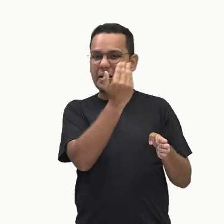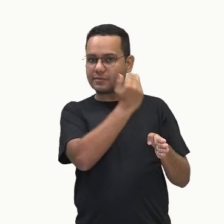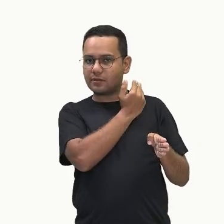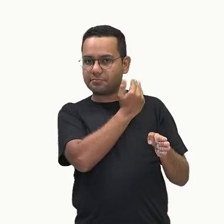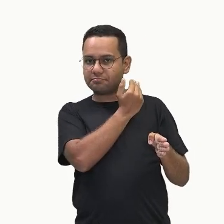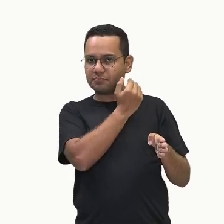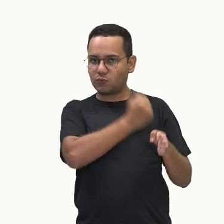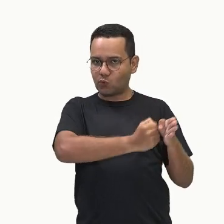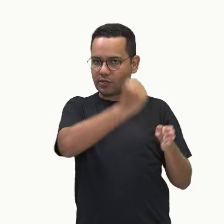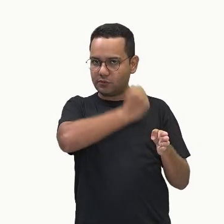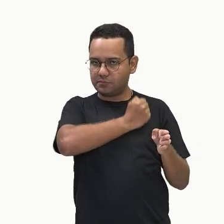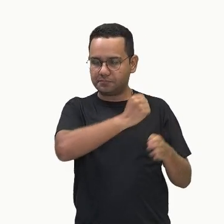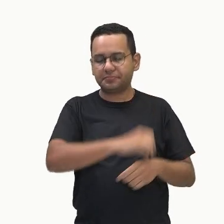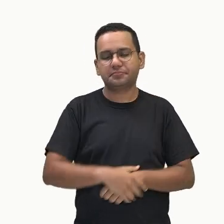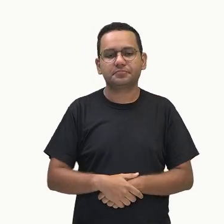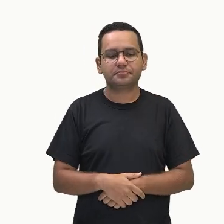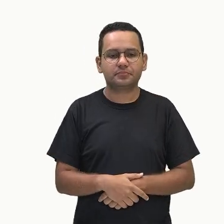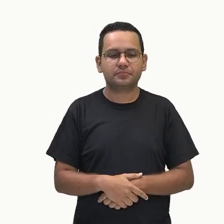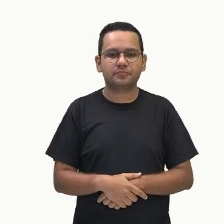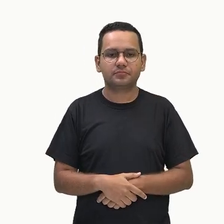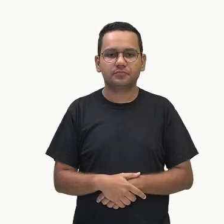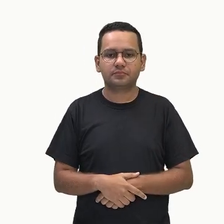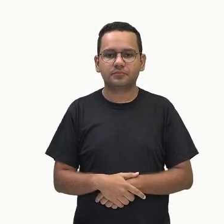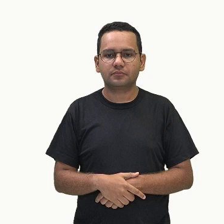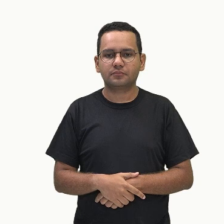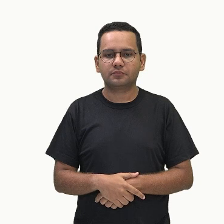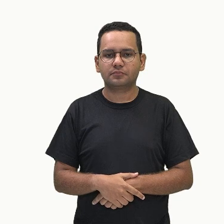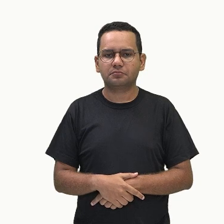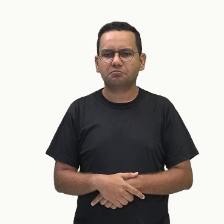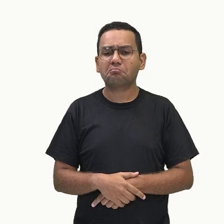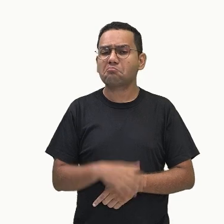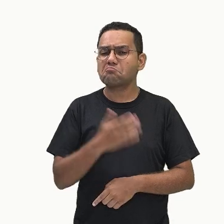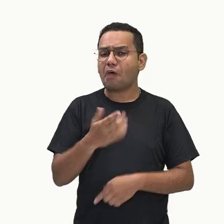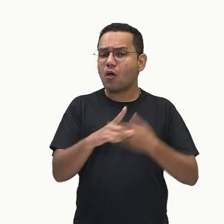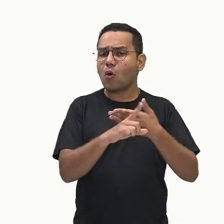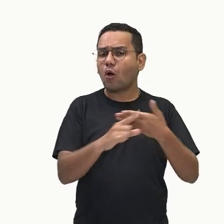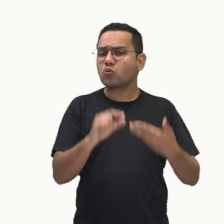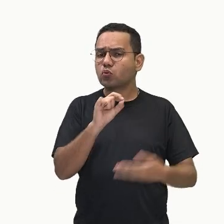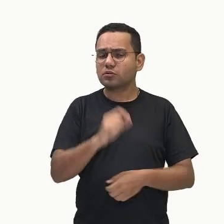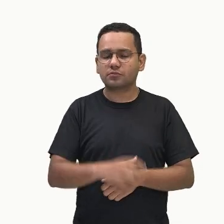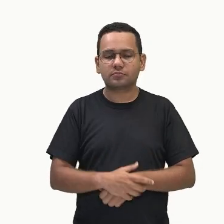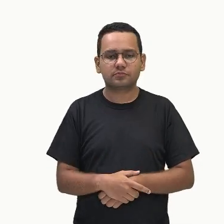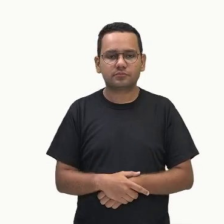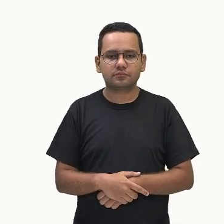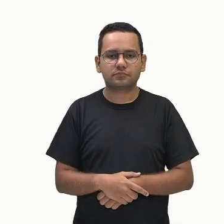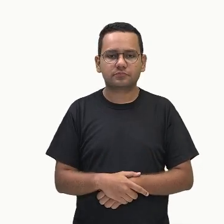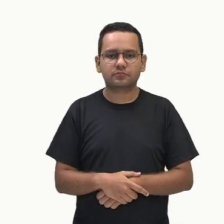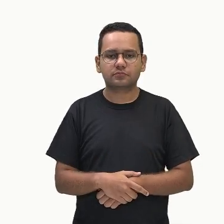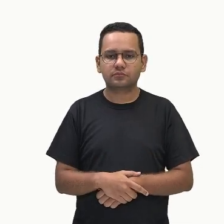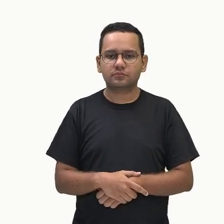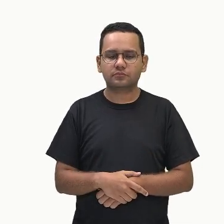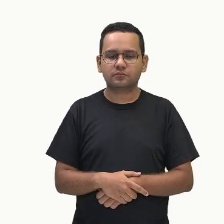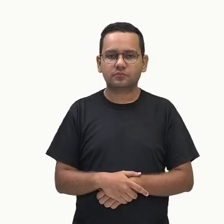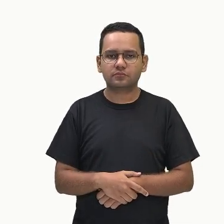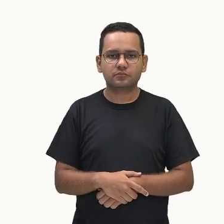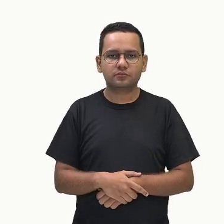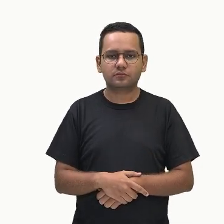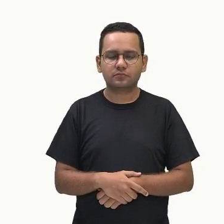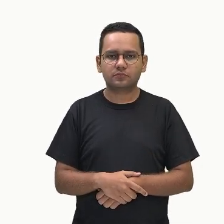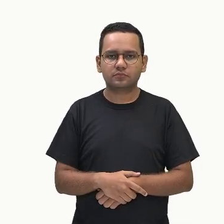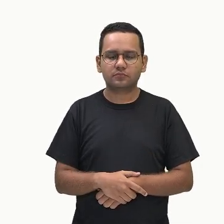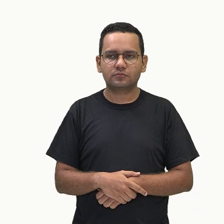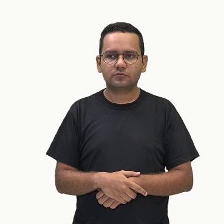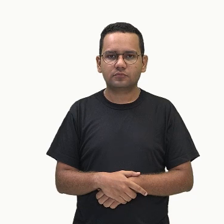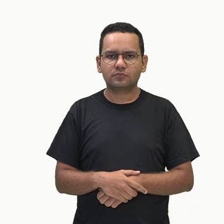1888. E ele fez o quê? Ele disse que todas as substâncias são